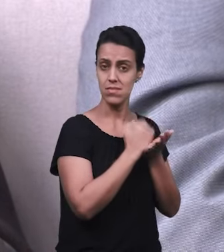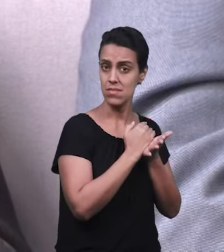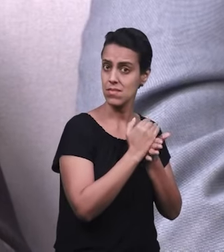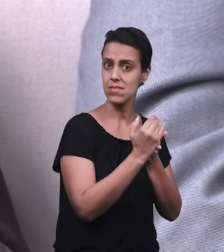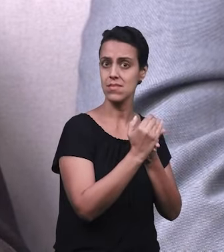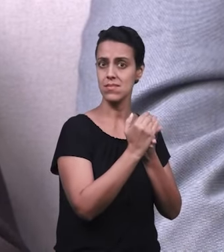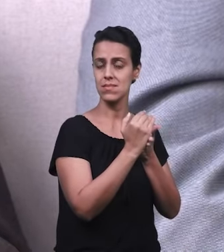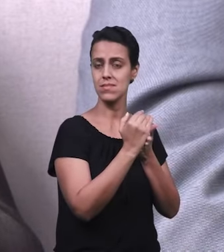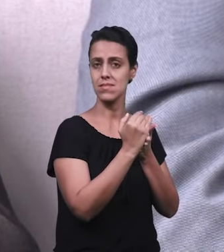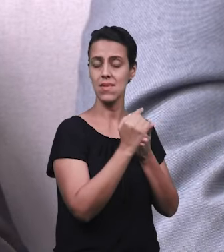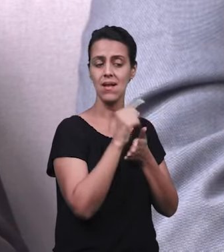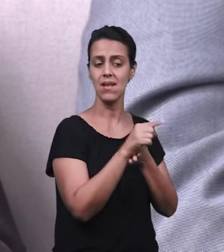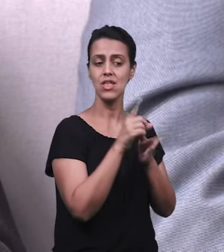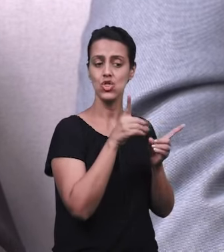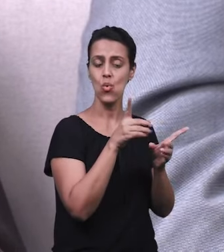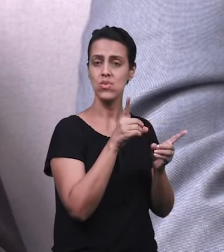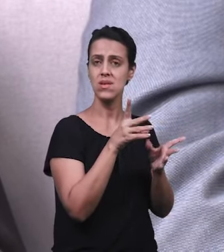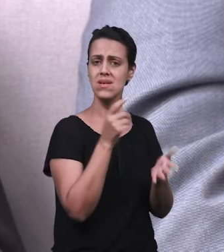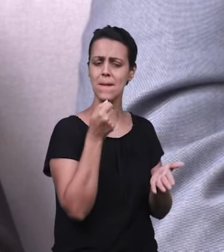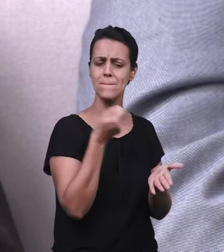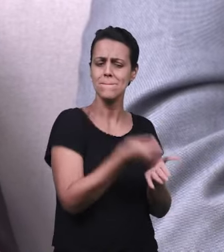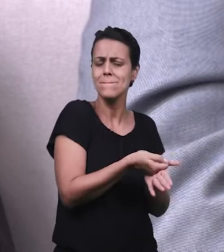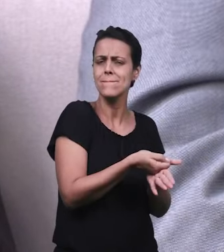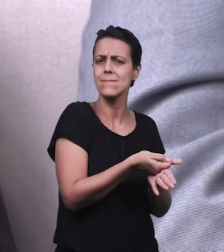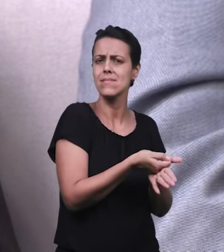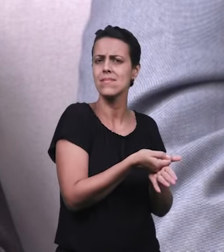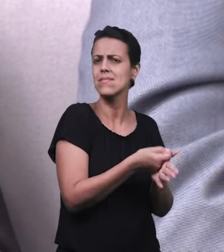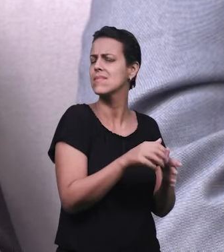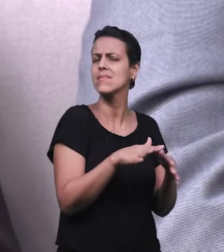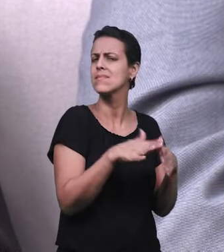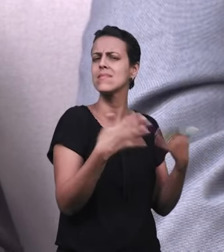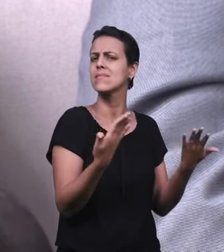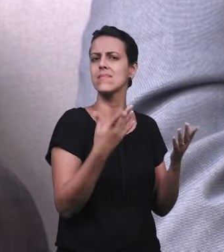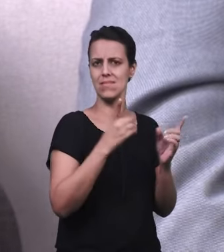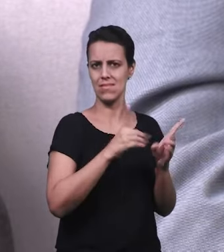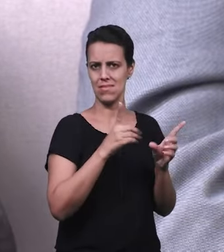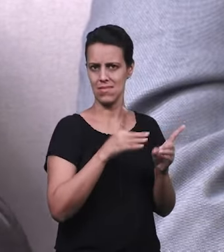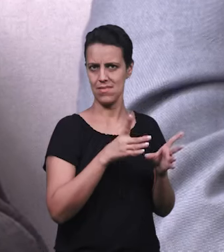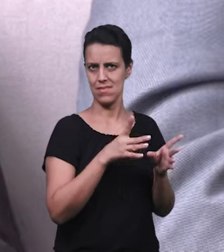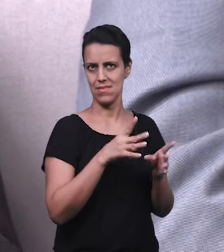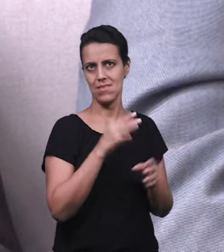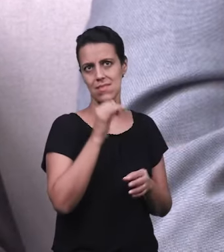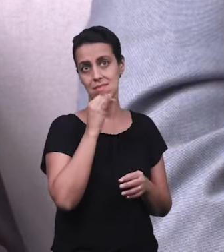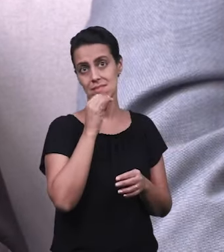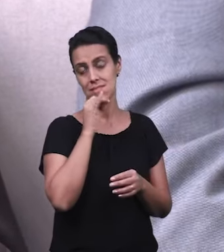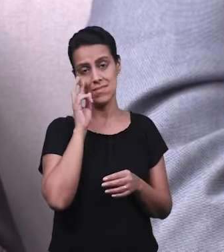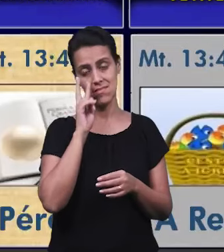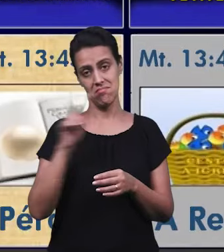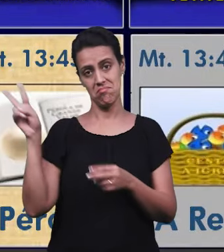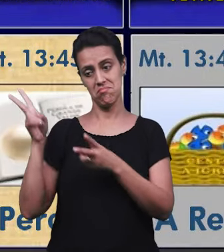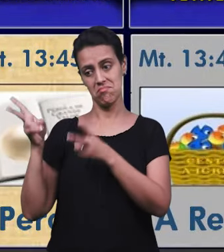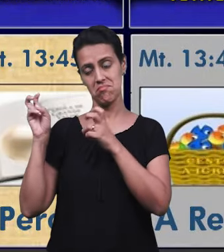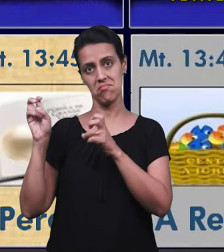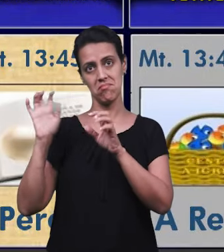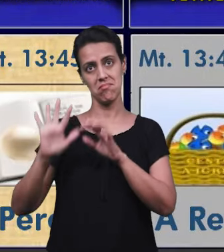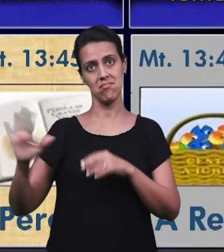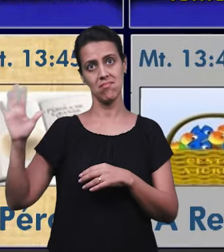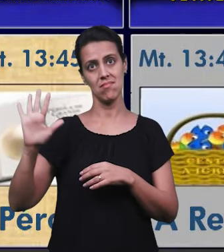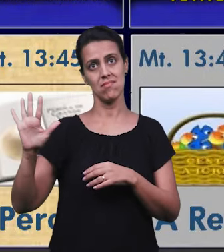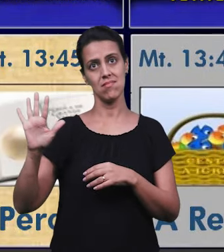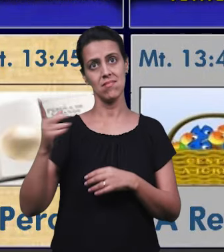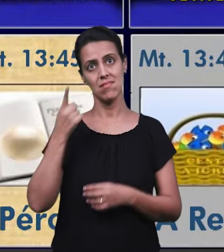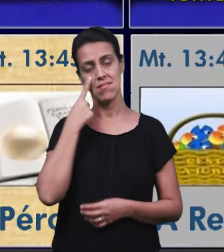em Éfeso, a doutrina foi estabelecida. Que doutrina? Nós vamos, por exemplo, quem está olhando agora para o nosso quadro, está vendo a